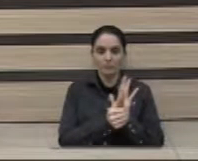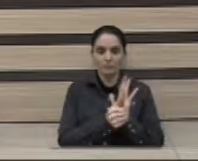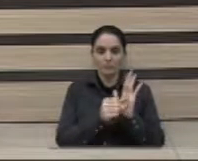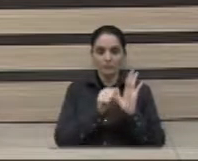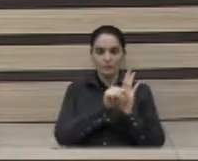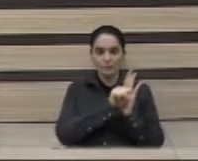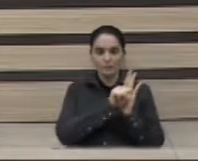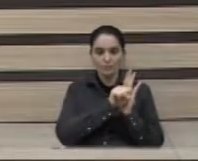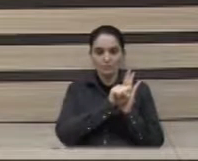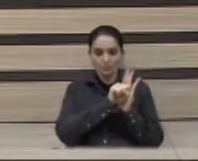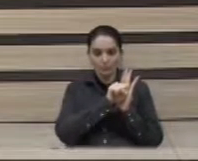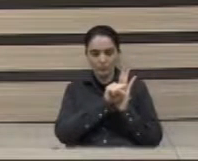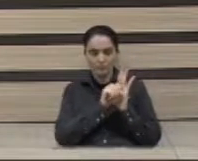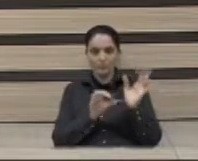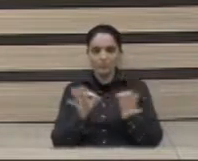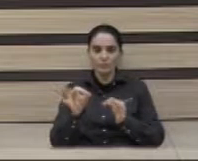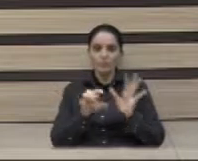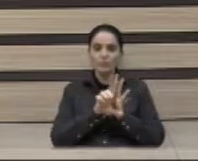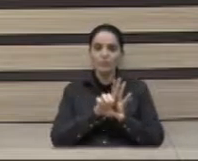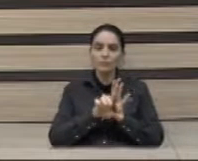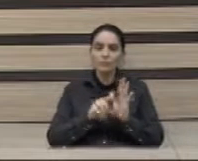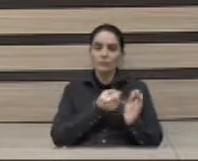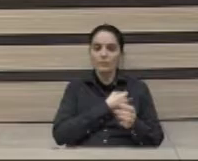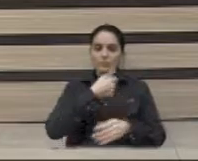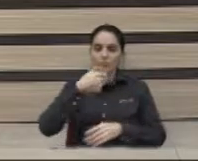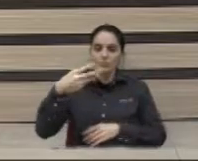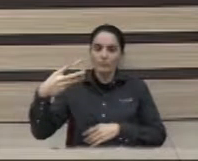18º. Projeto de lei número